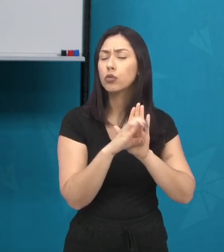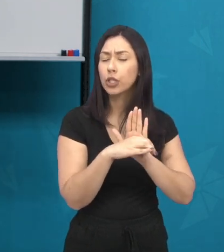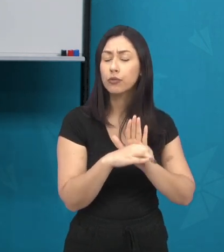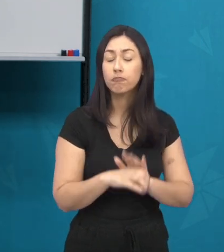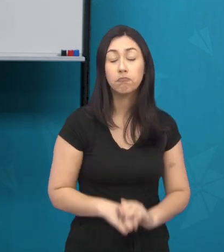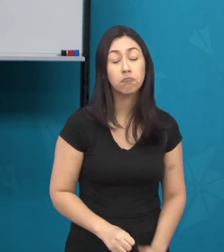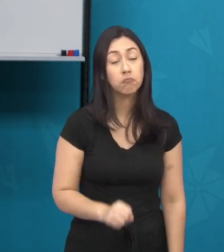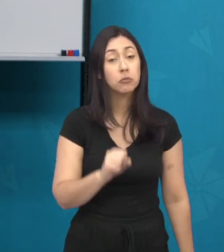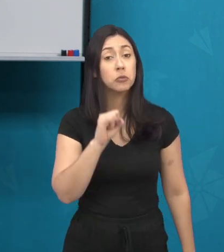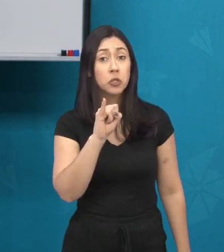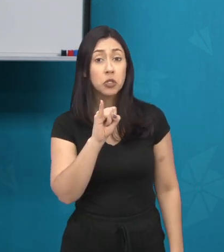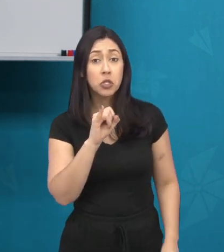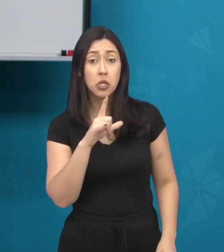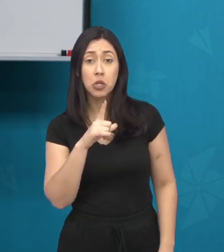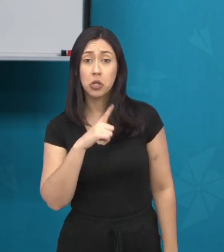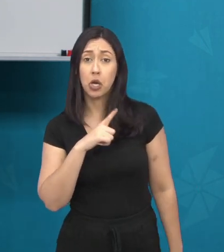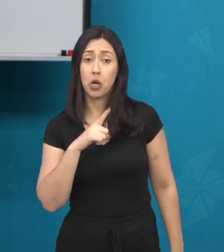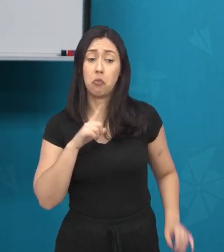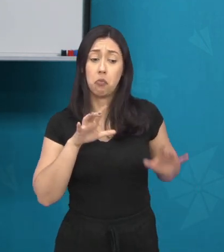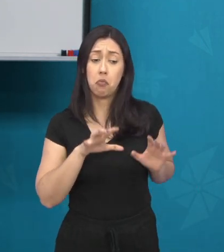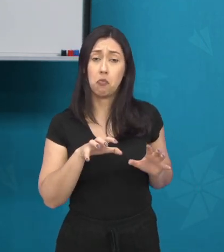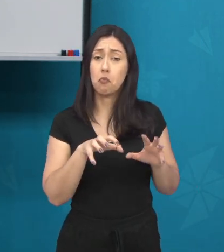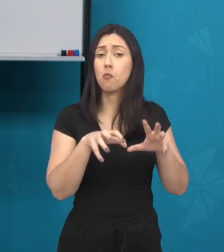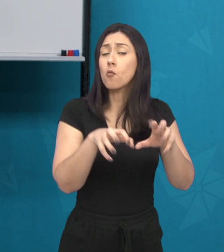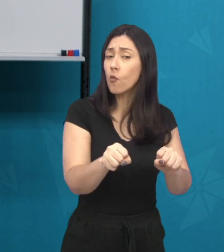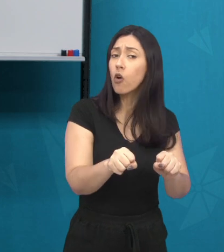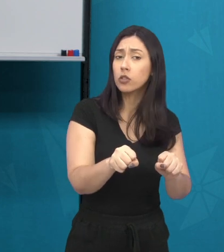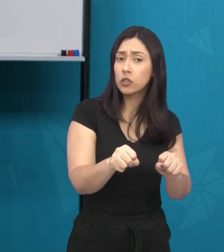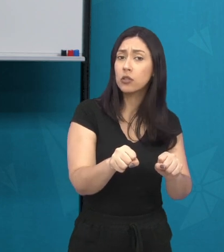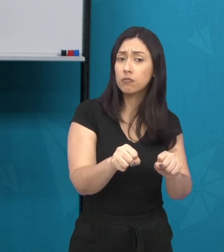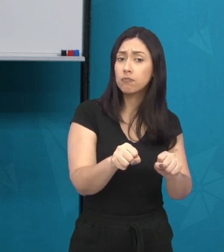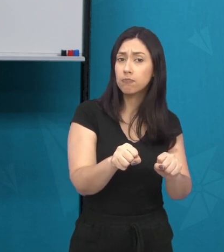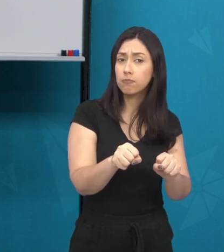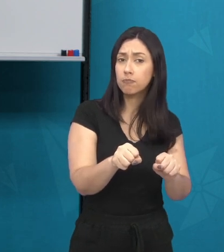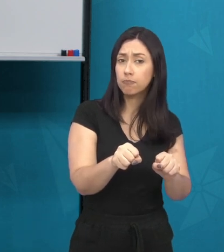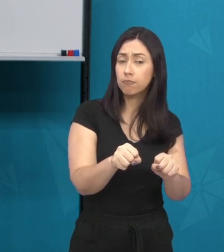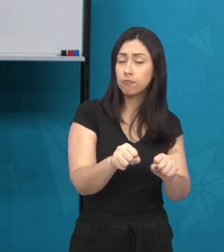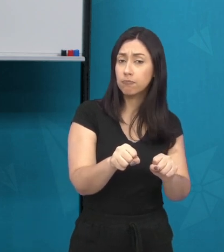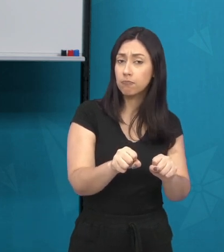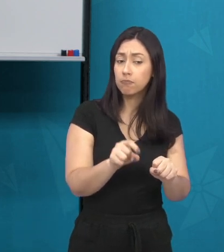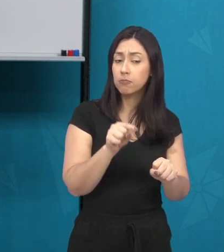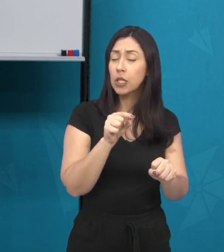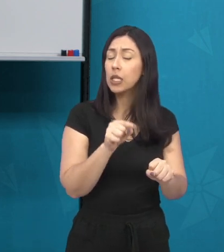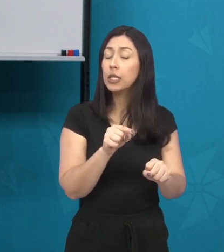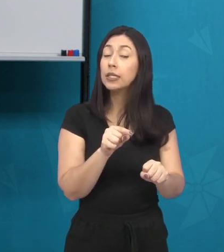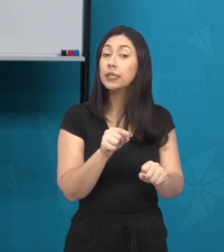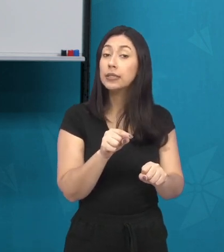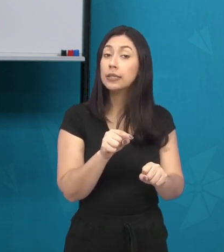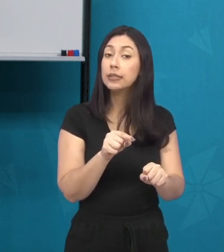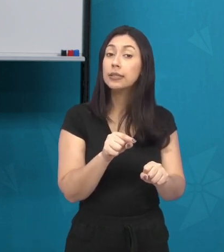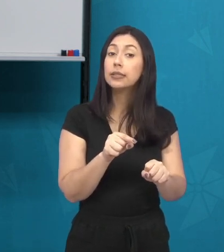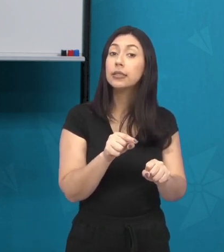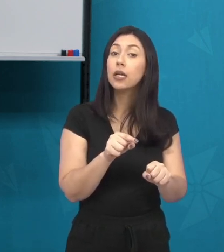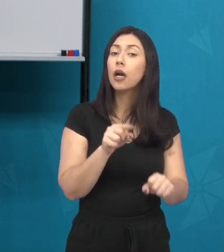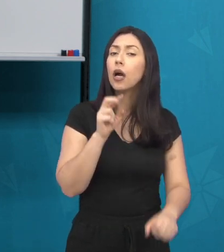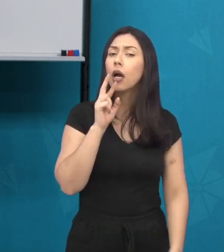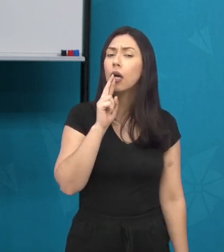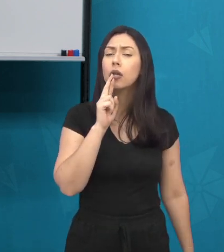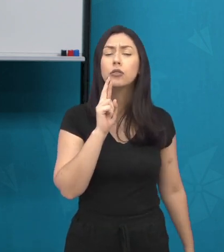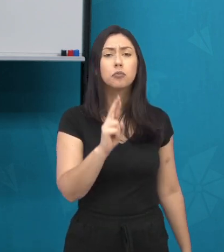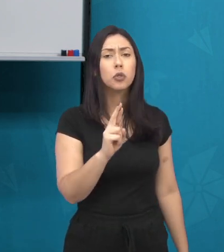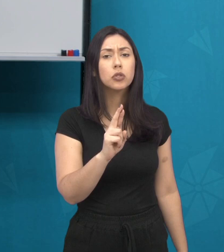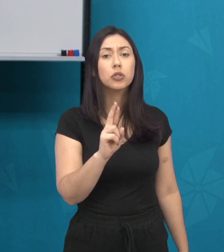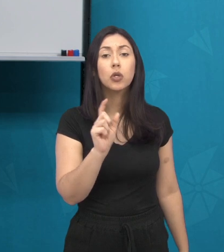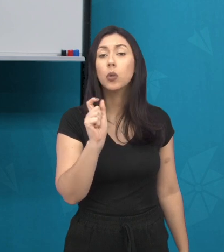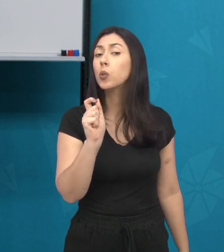tiver uma força atuando sobre um corpo uma resultante não nula eu tenho o resultado